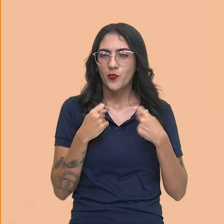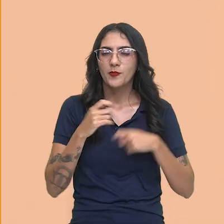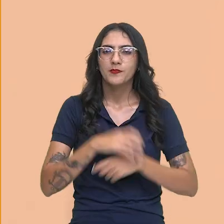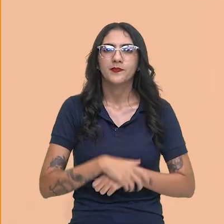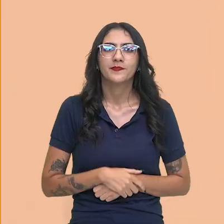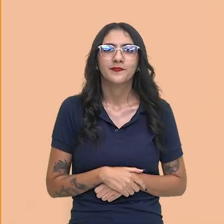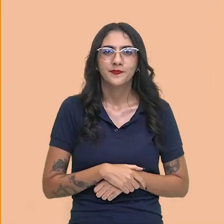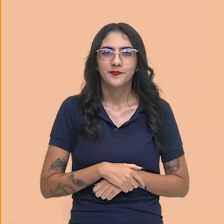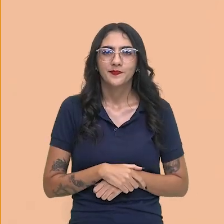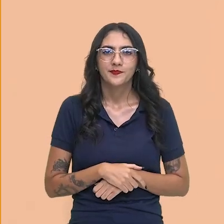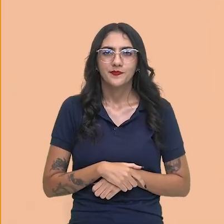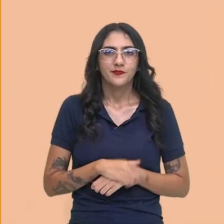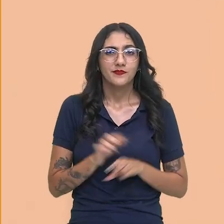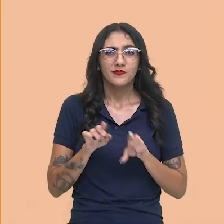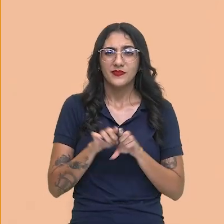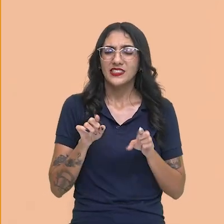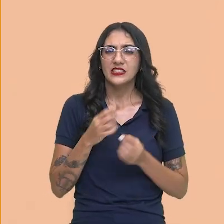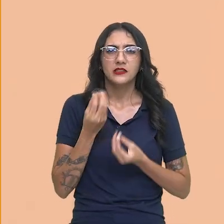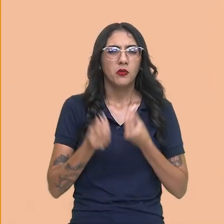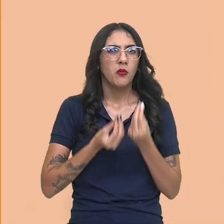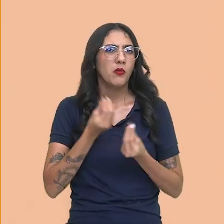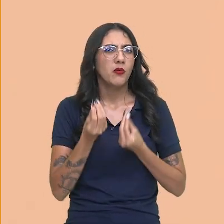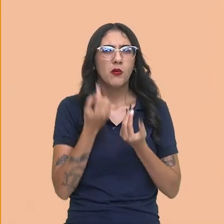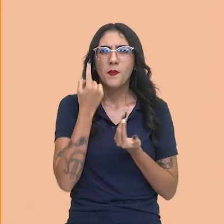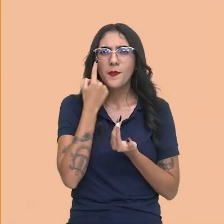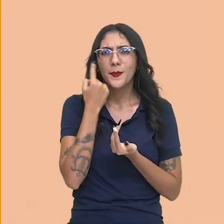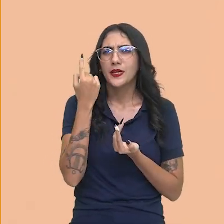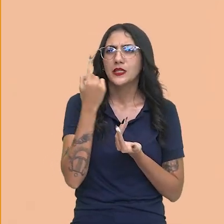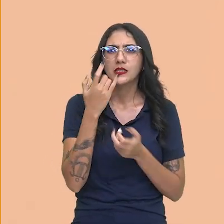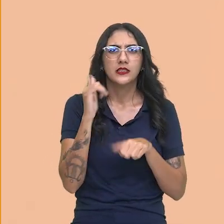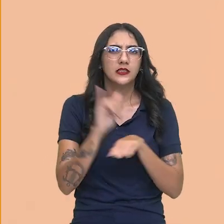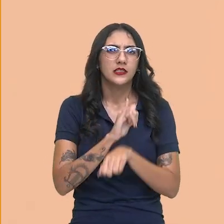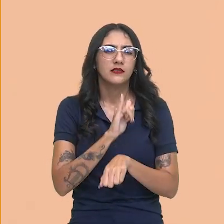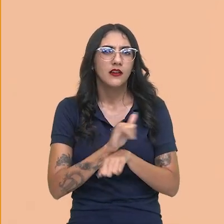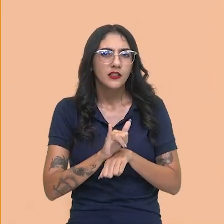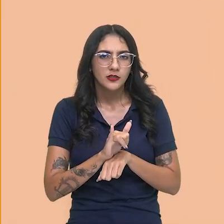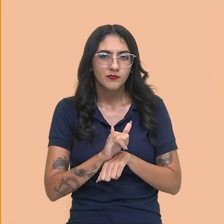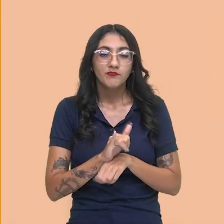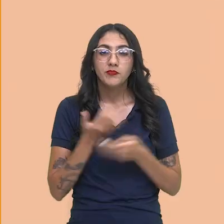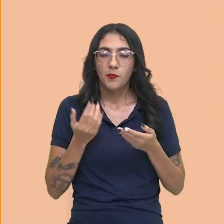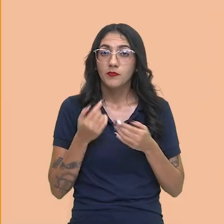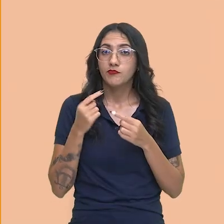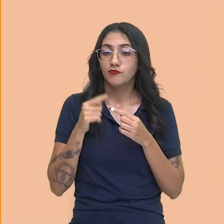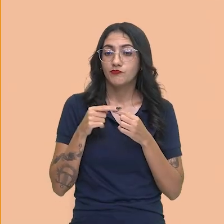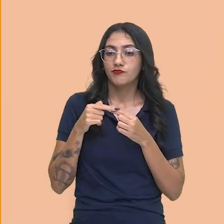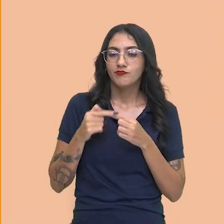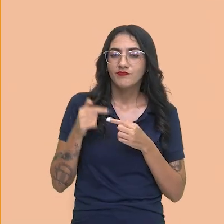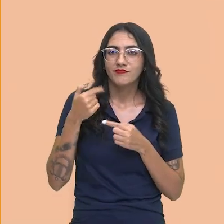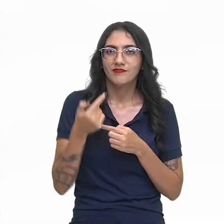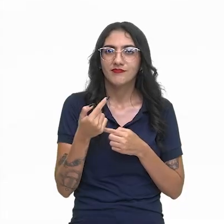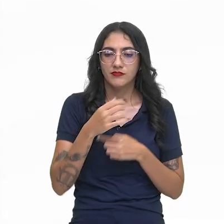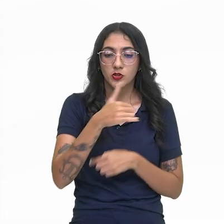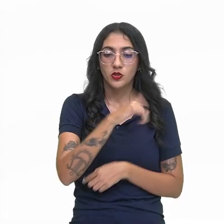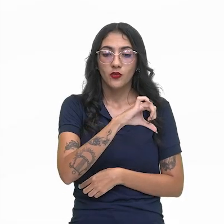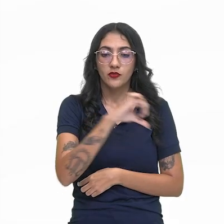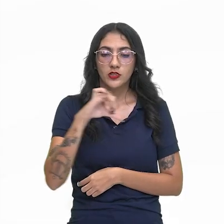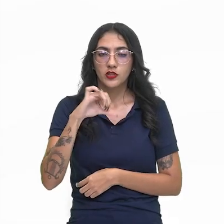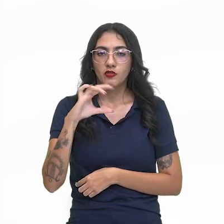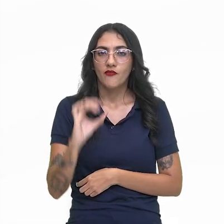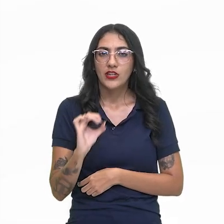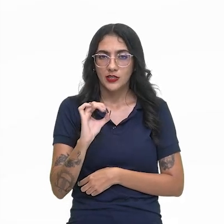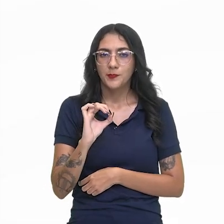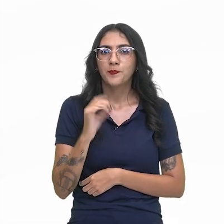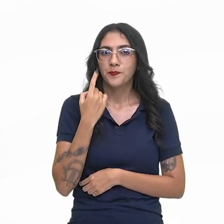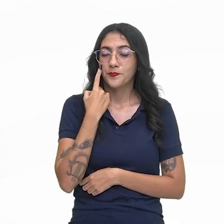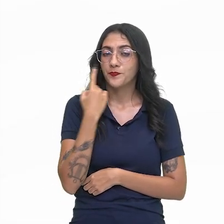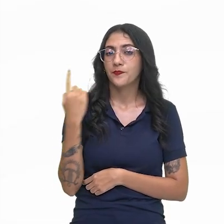a nossa saída dessa inflação? Vamos então falar da década de 1990, com o Plano